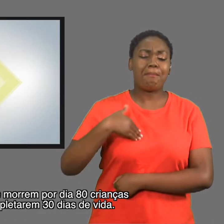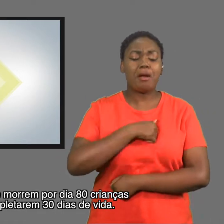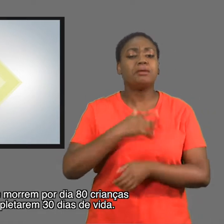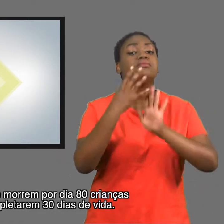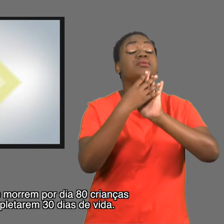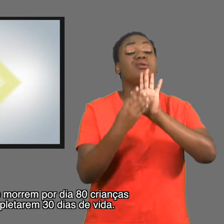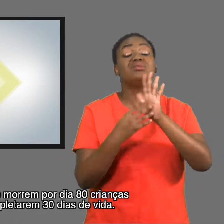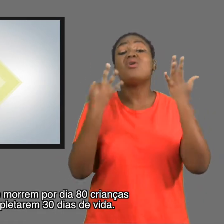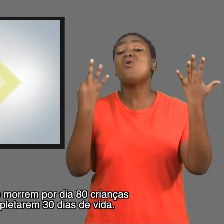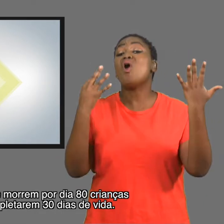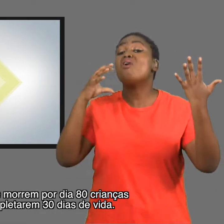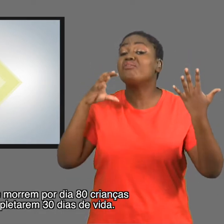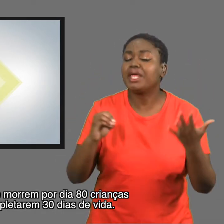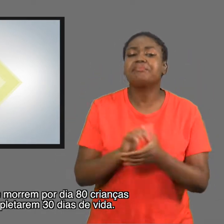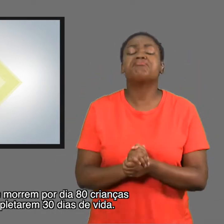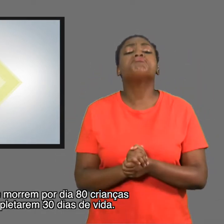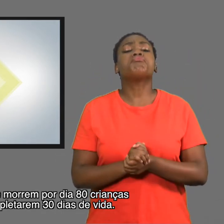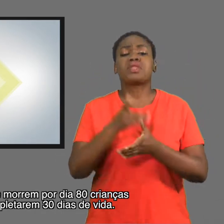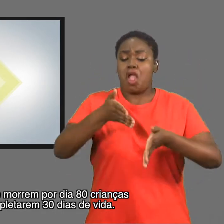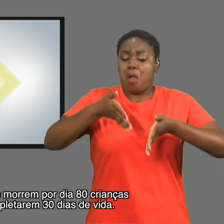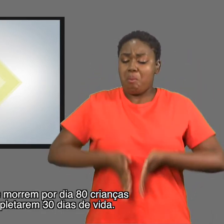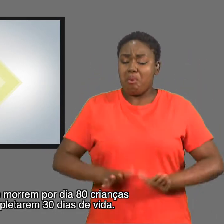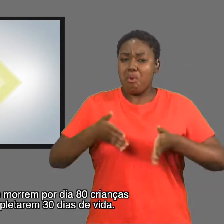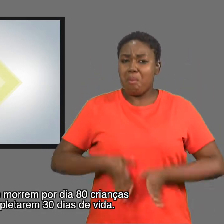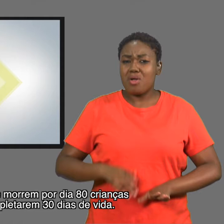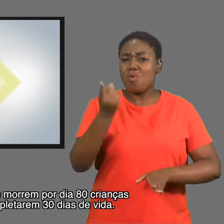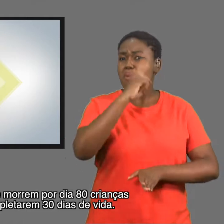crianças antes de completarem 30 dias de vida.